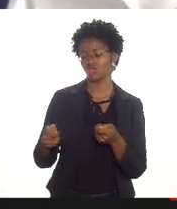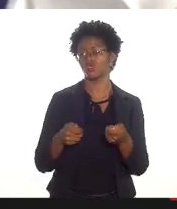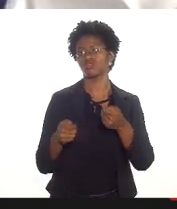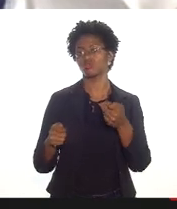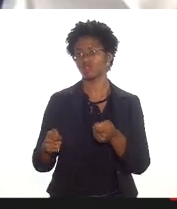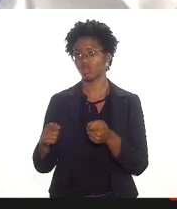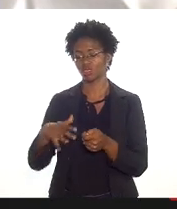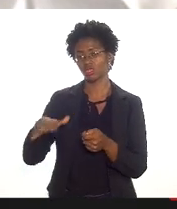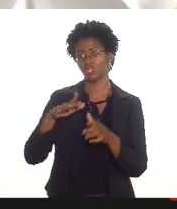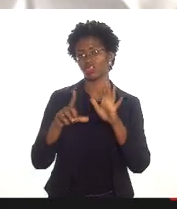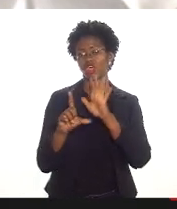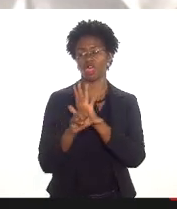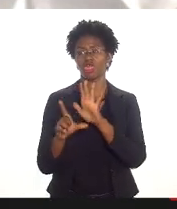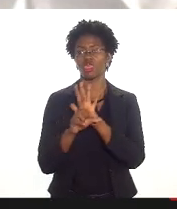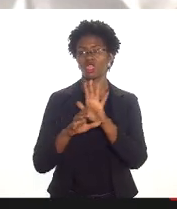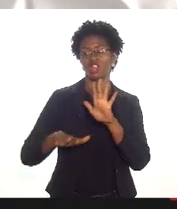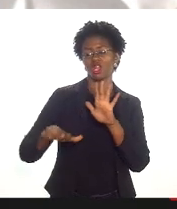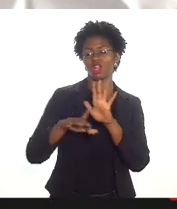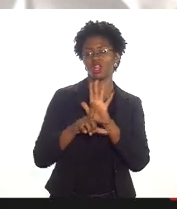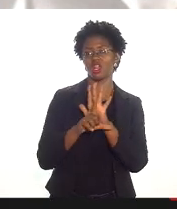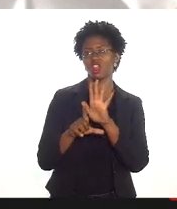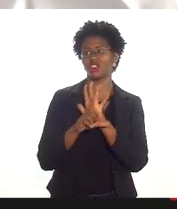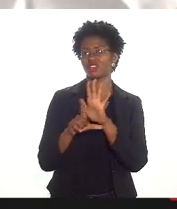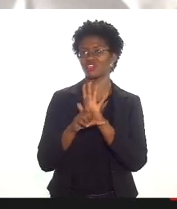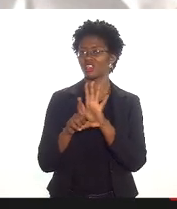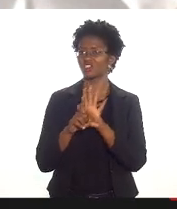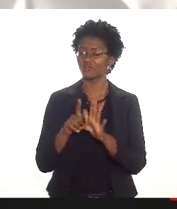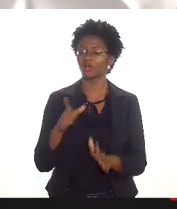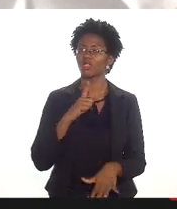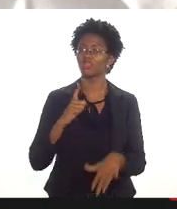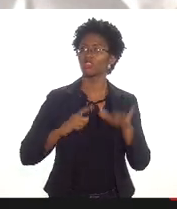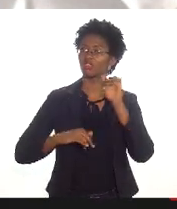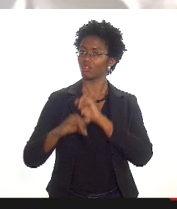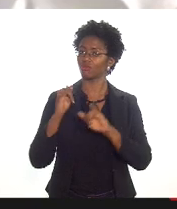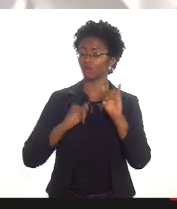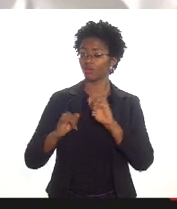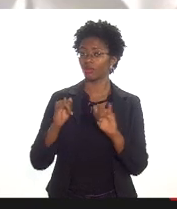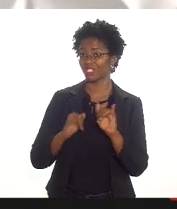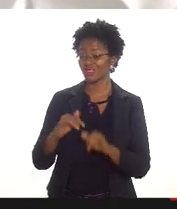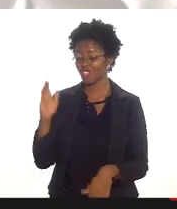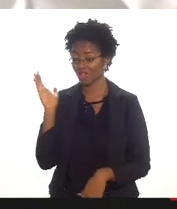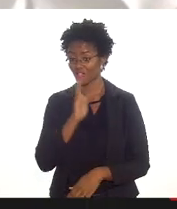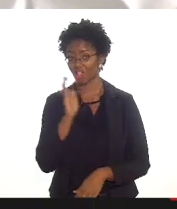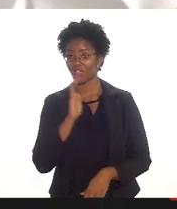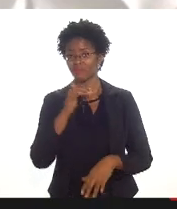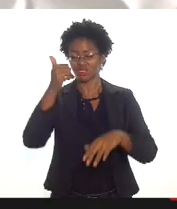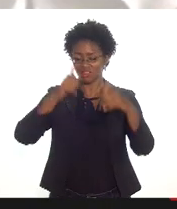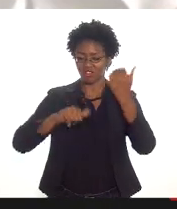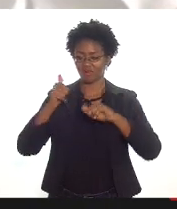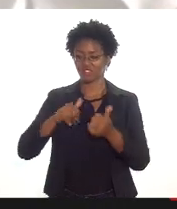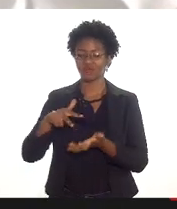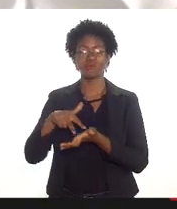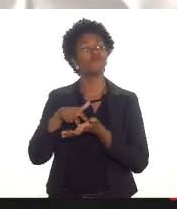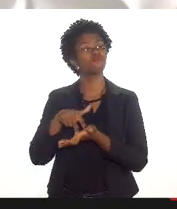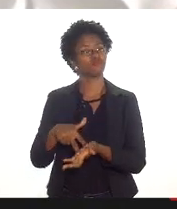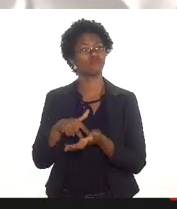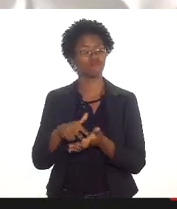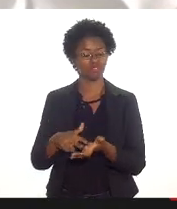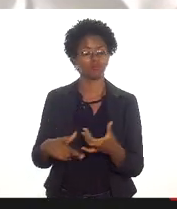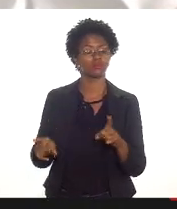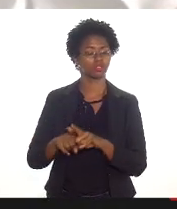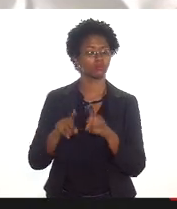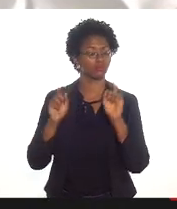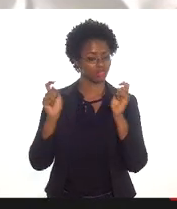do legislativo para ter esses dados em tempo real, com uma análise concreta e